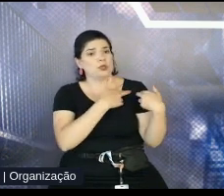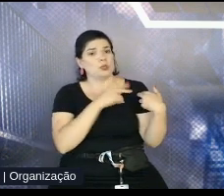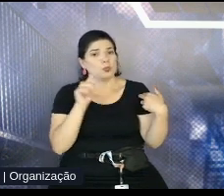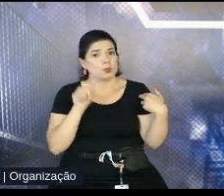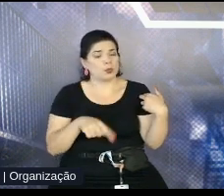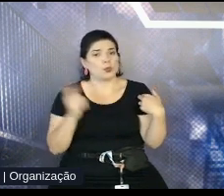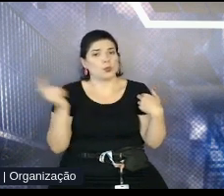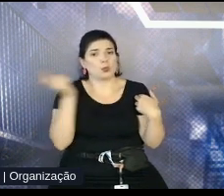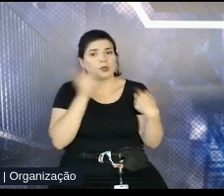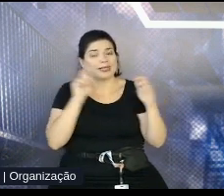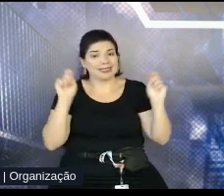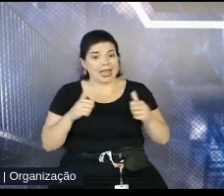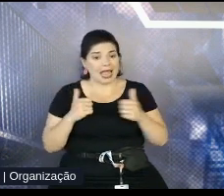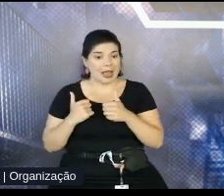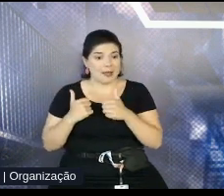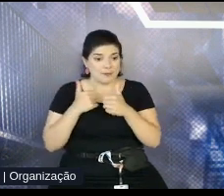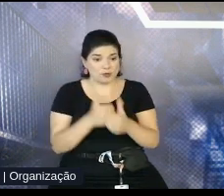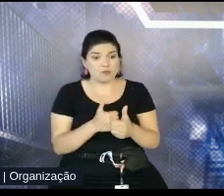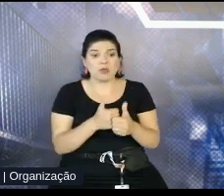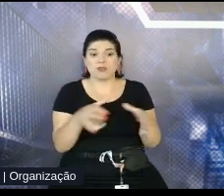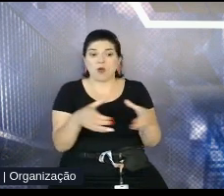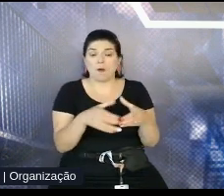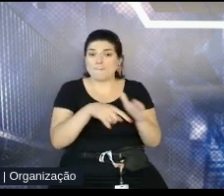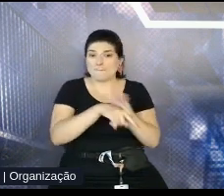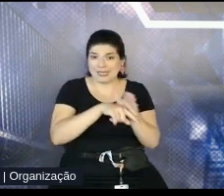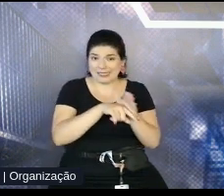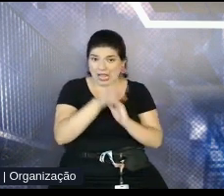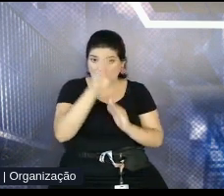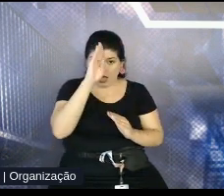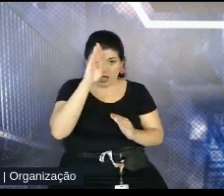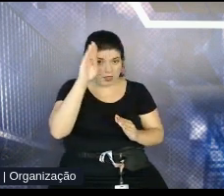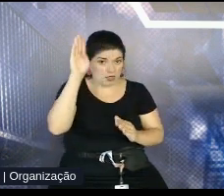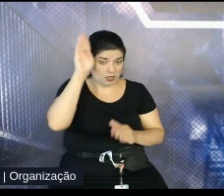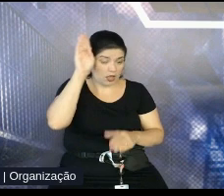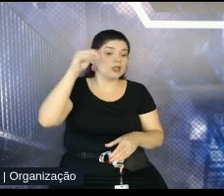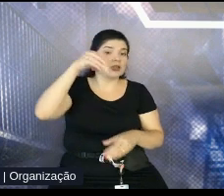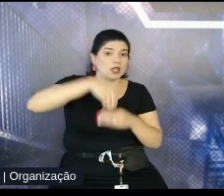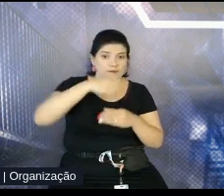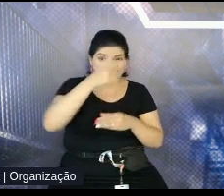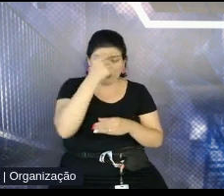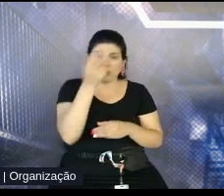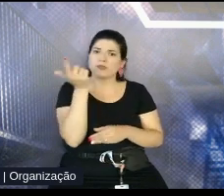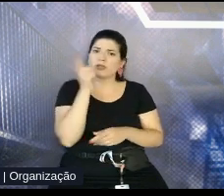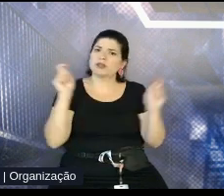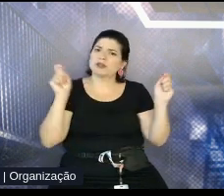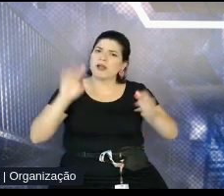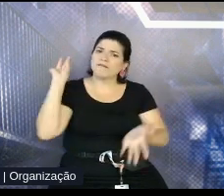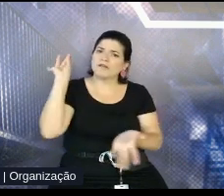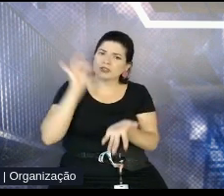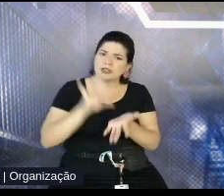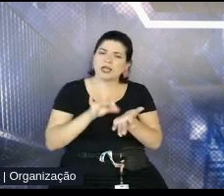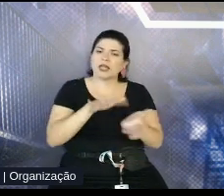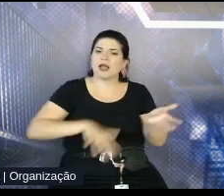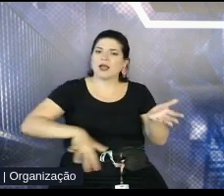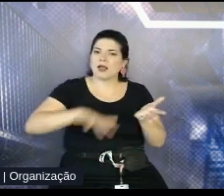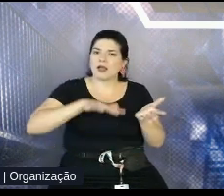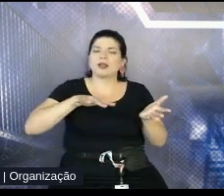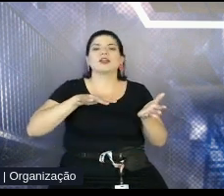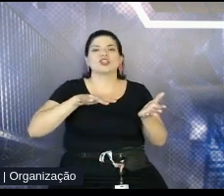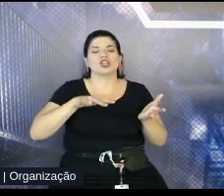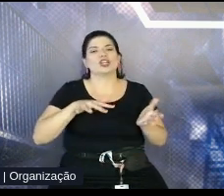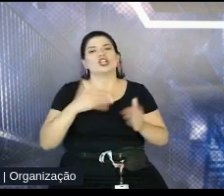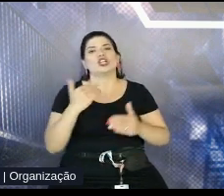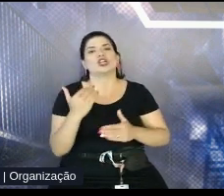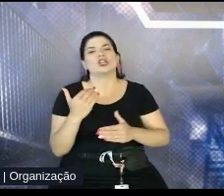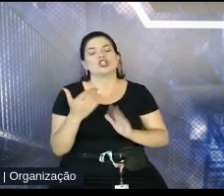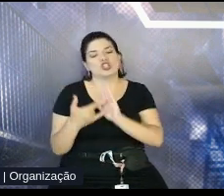estar aproximando aquilo que é pesquisa acadêmica, da gente tornar realidade dentro de esteiras de desenvolvimento de software, né? Então, como é que a gente